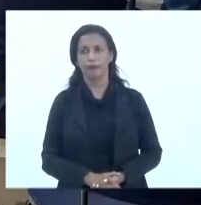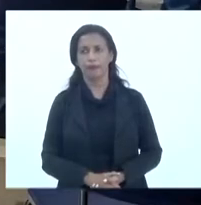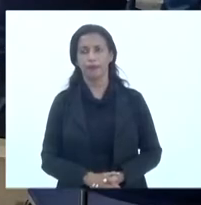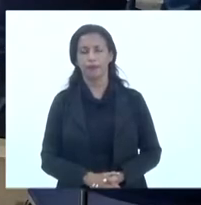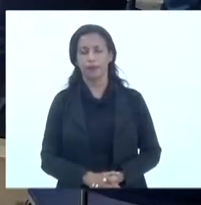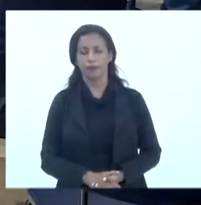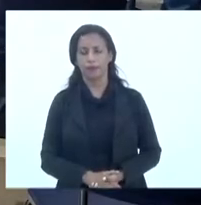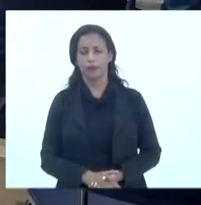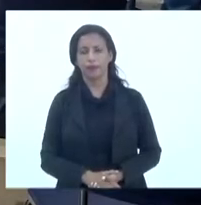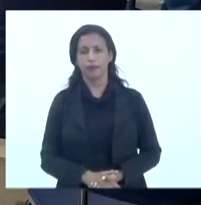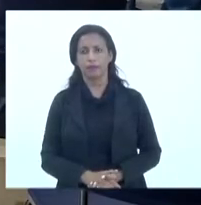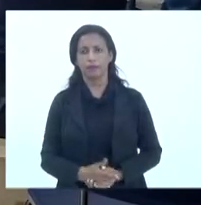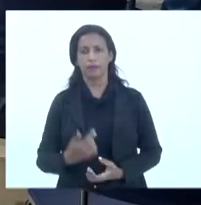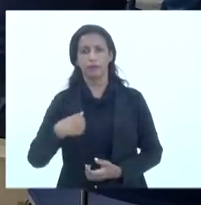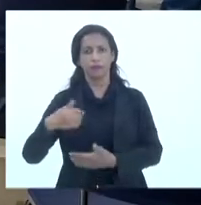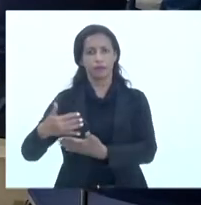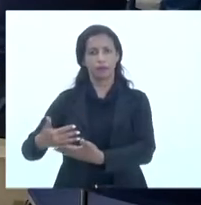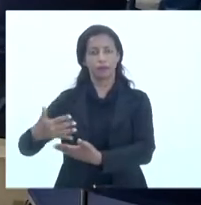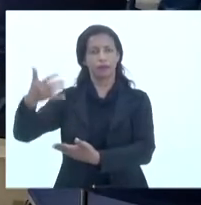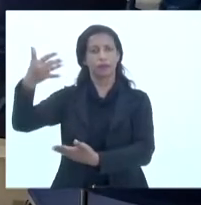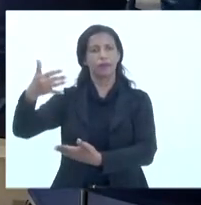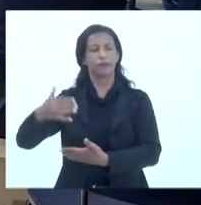eu estou colocando aqui na tela